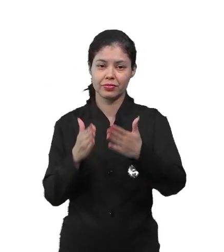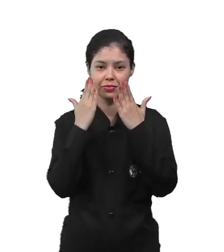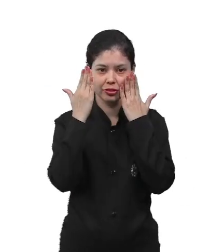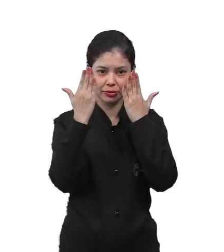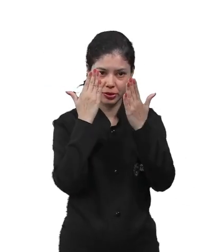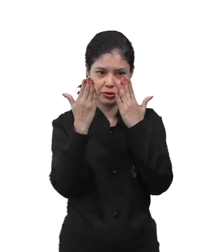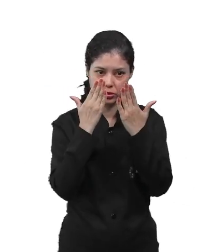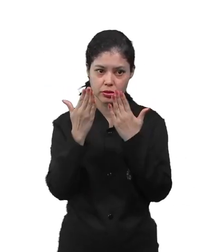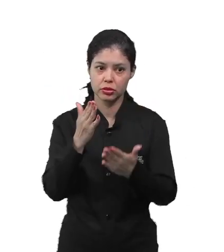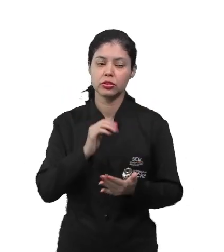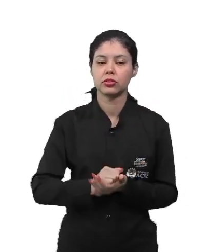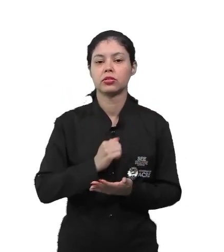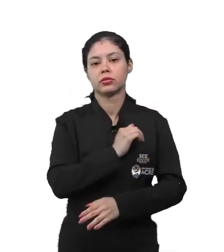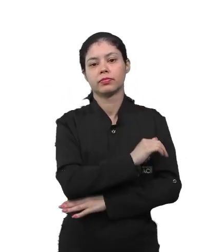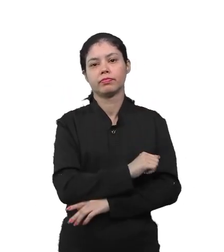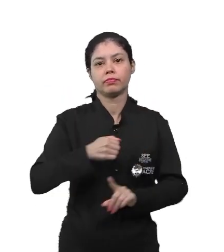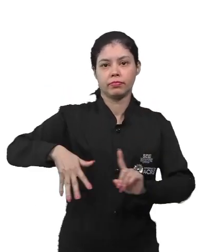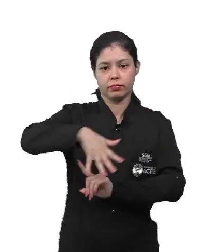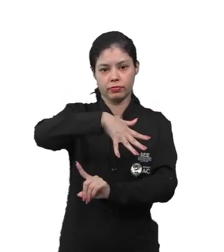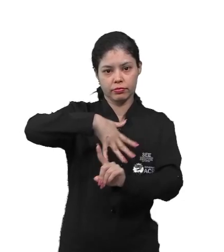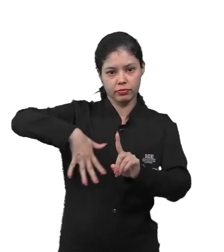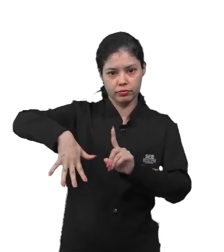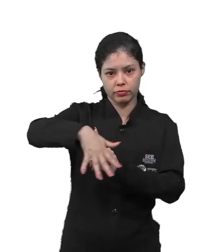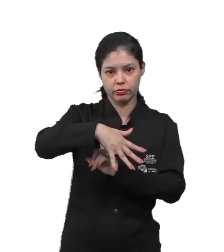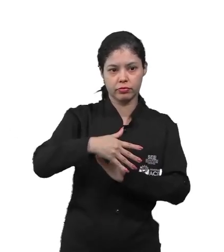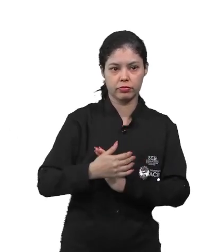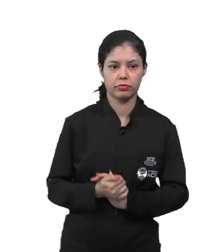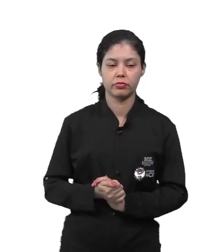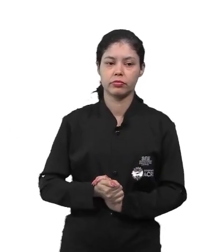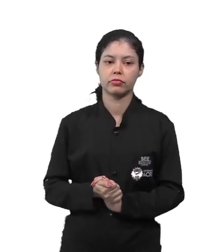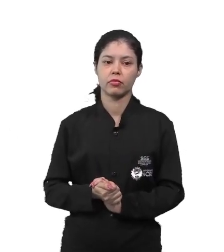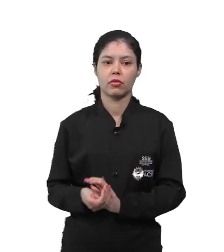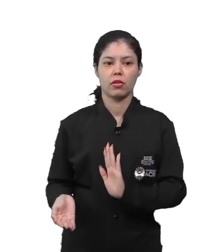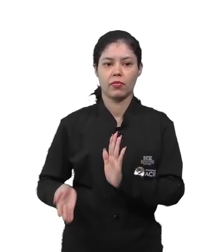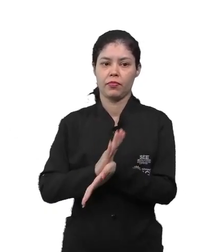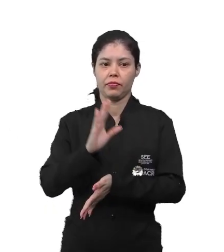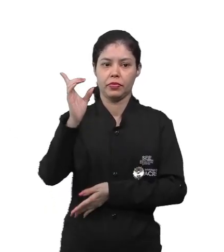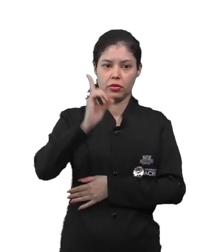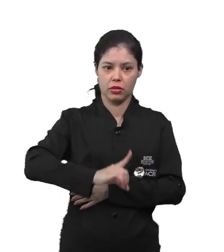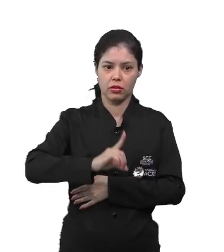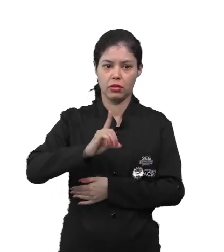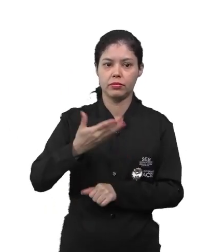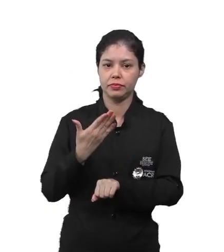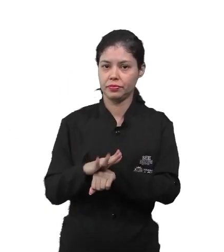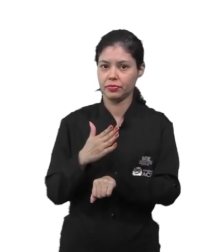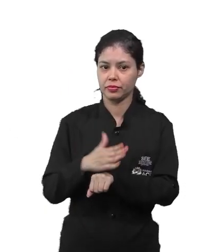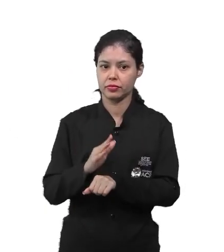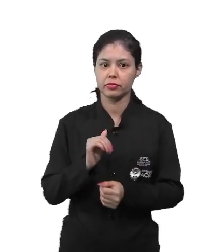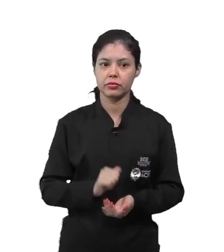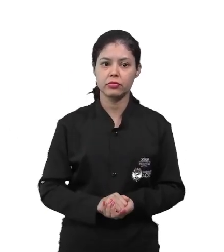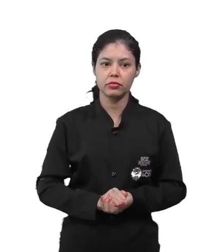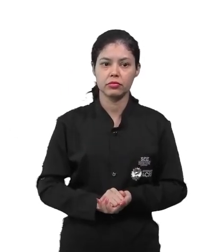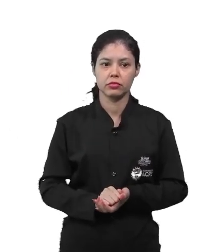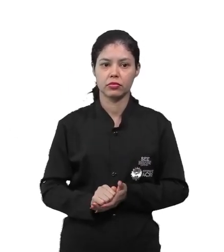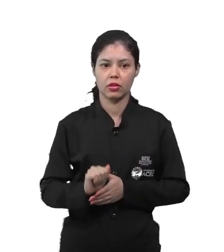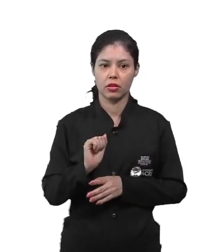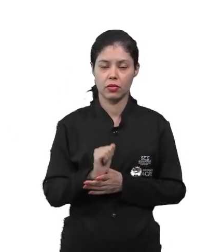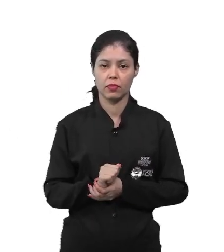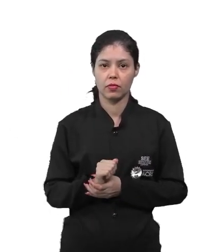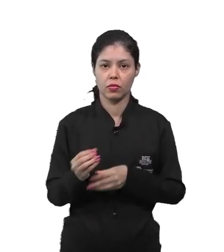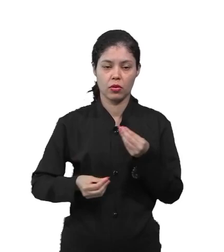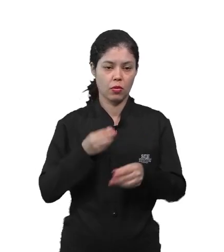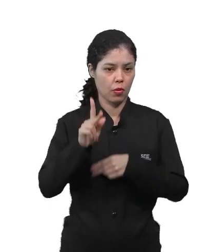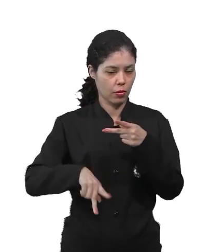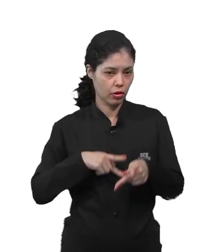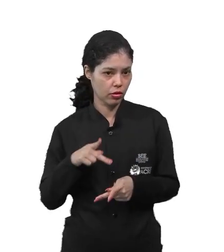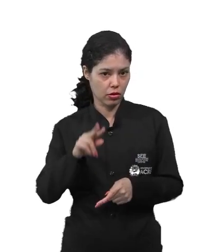e impactos psicológicos e ambientais. Destrói o direito como prática